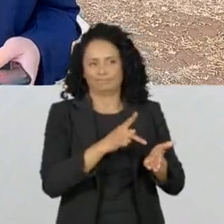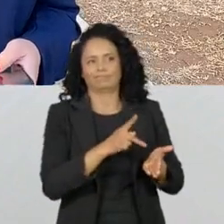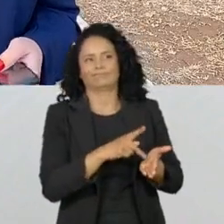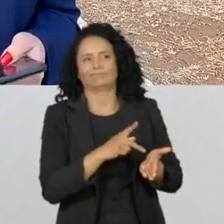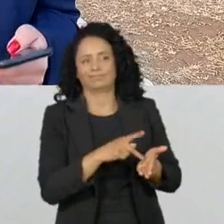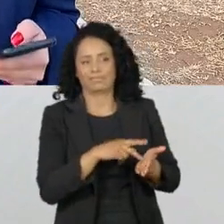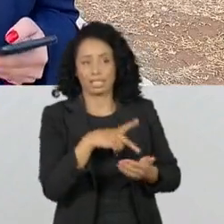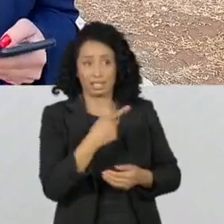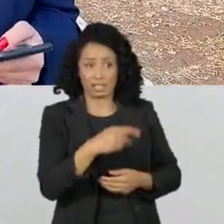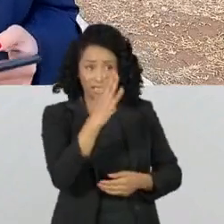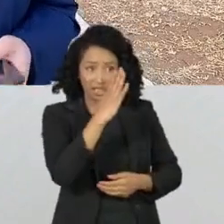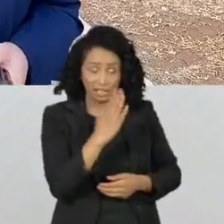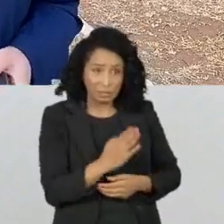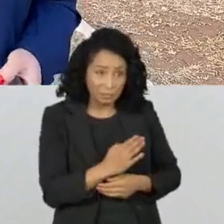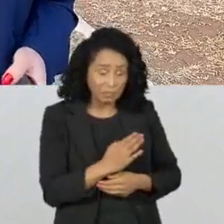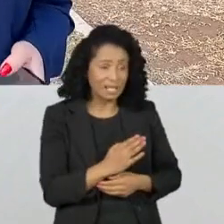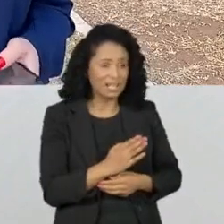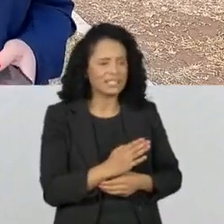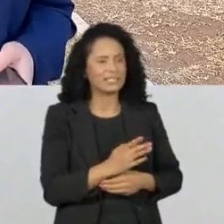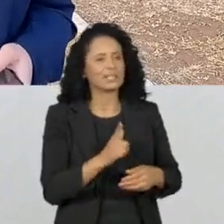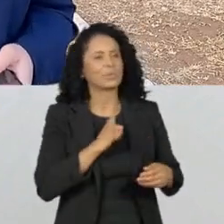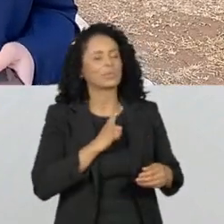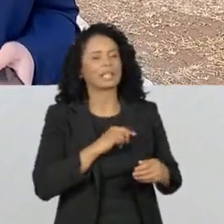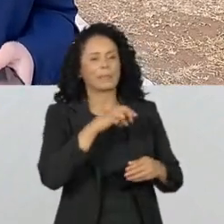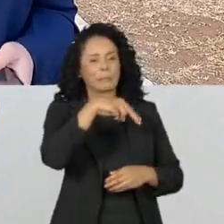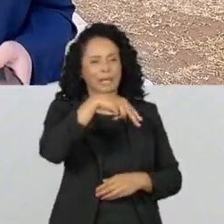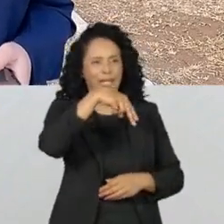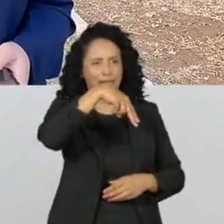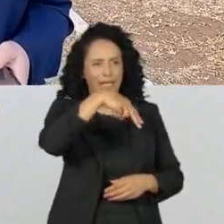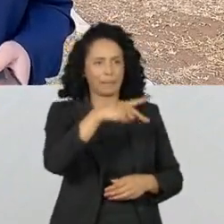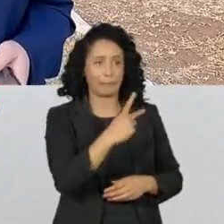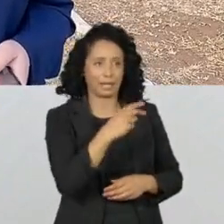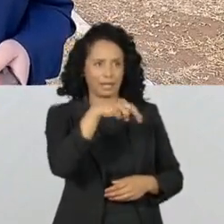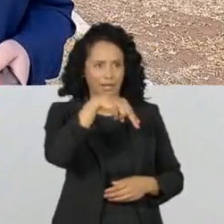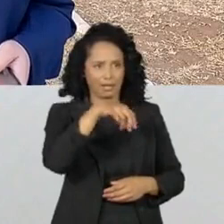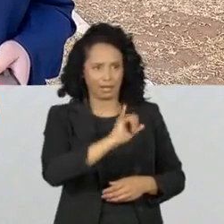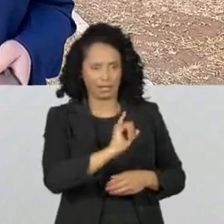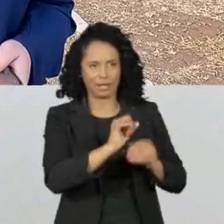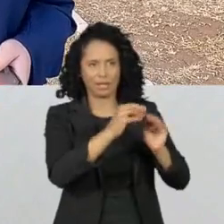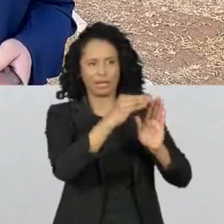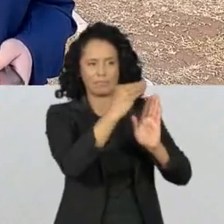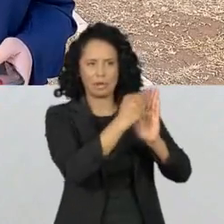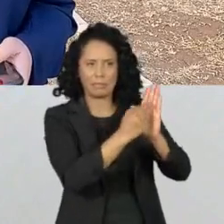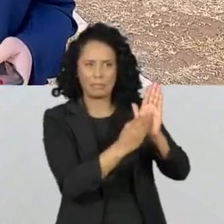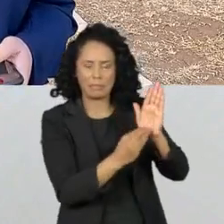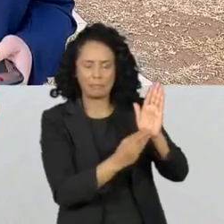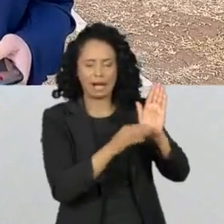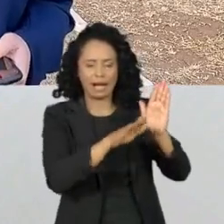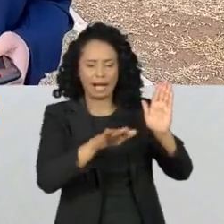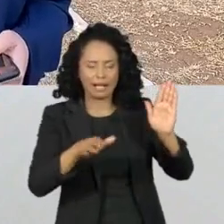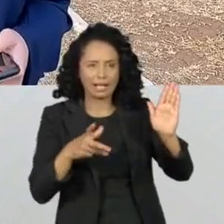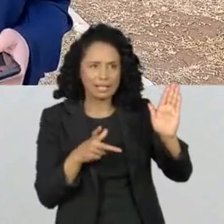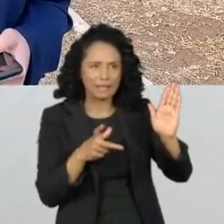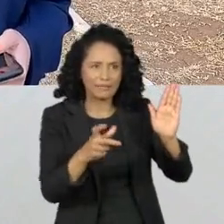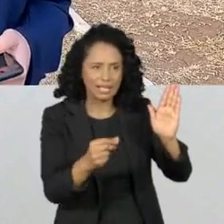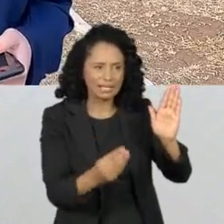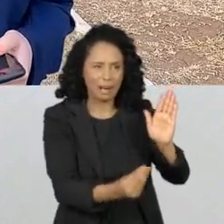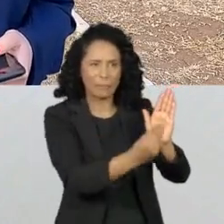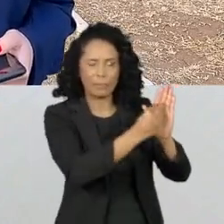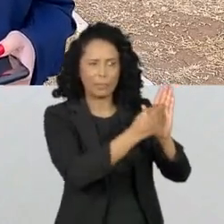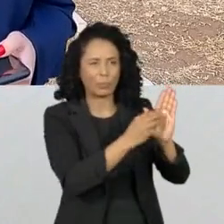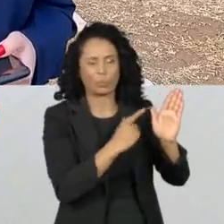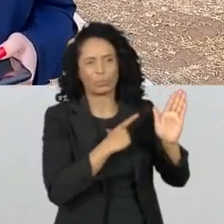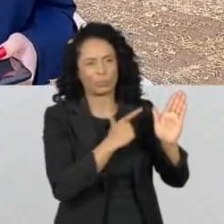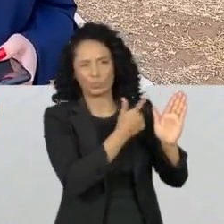o Brasil ainda não incluiu no Programa Nacional de Imunização a vacina contra a Covid para crianças, e os estados agora sofrem, né,